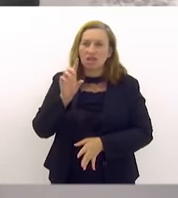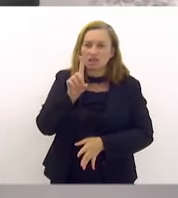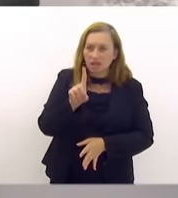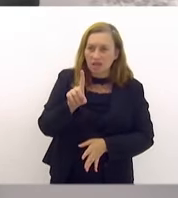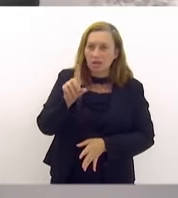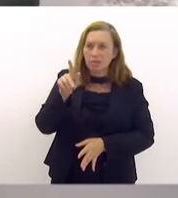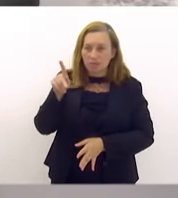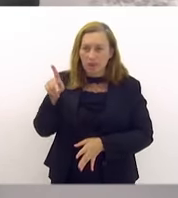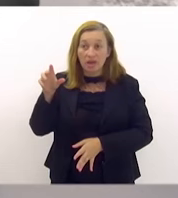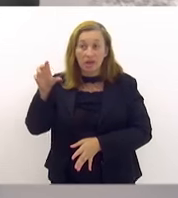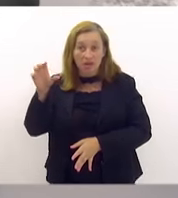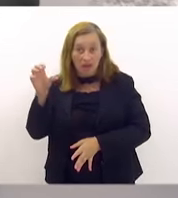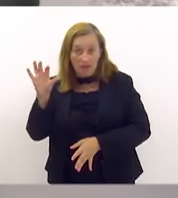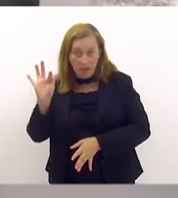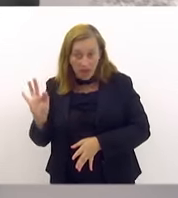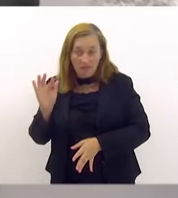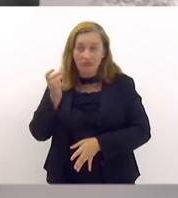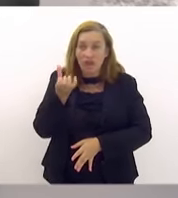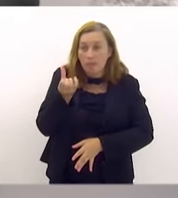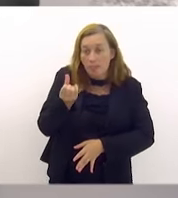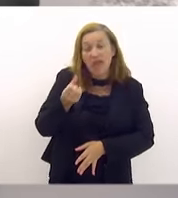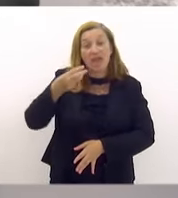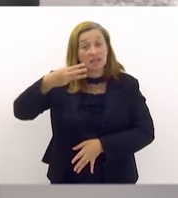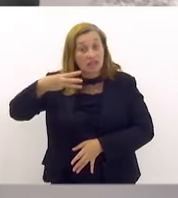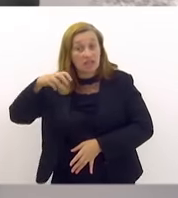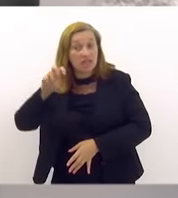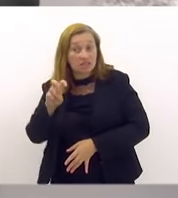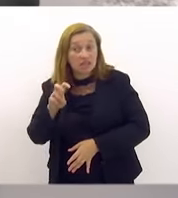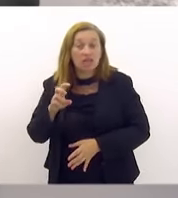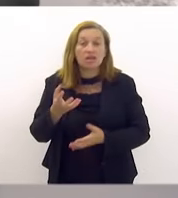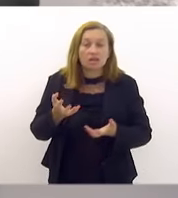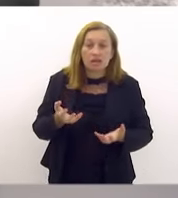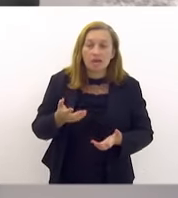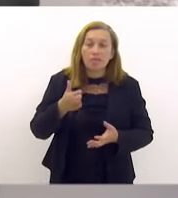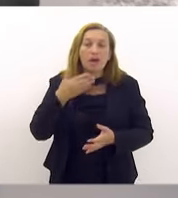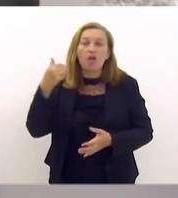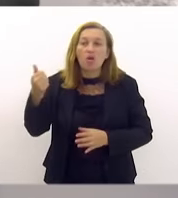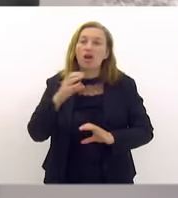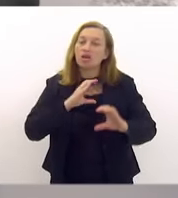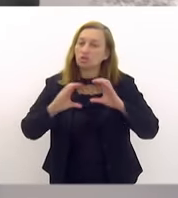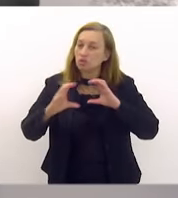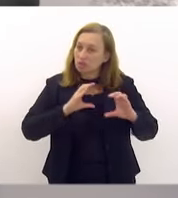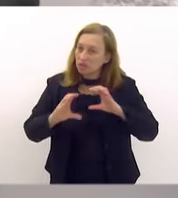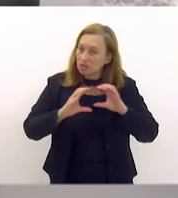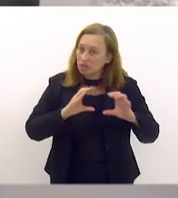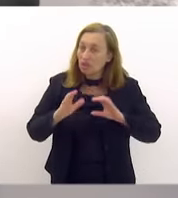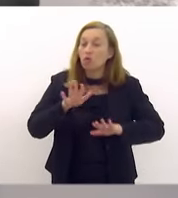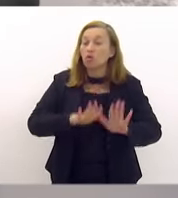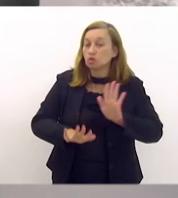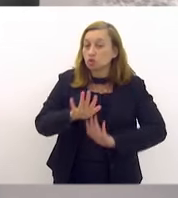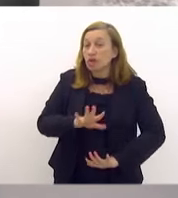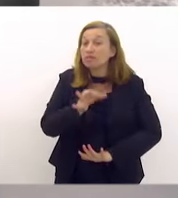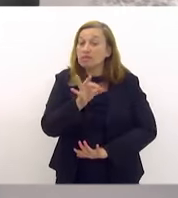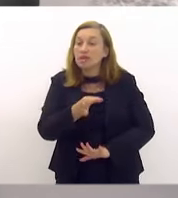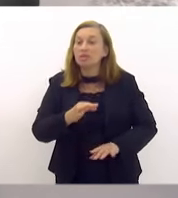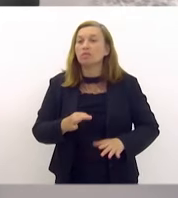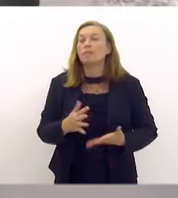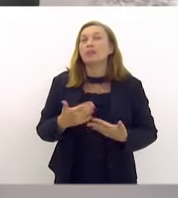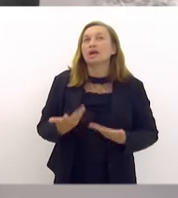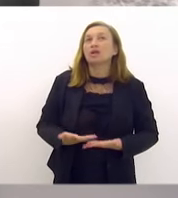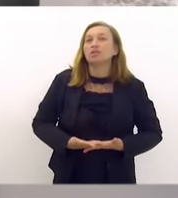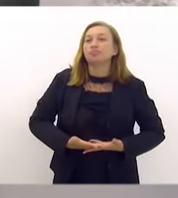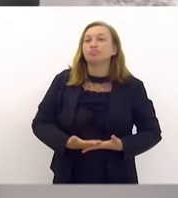também tamb tá procurando aprimorar as comunicações e as cautelas necessárias eh assim